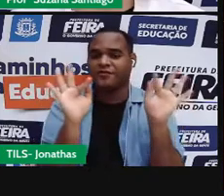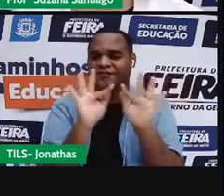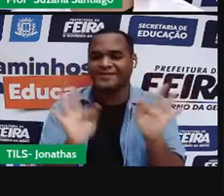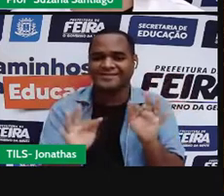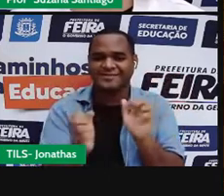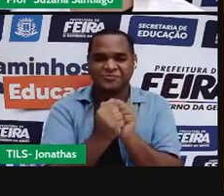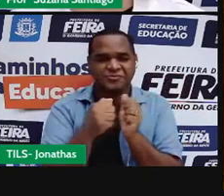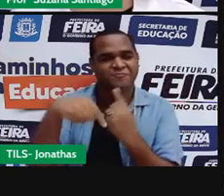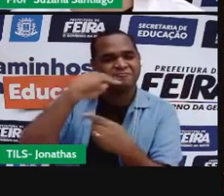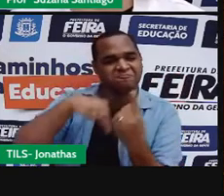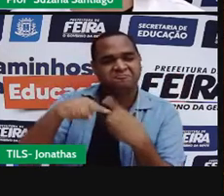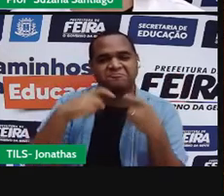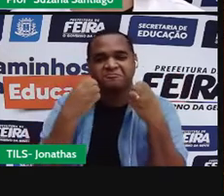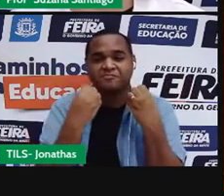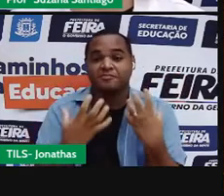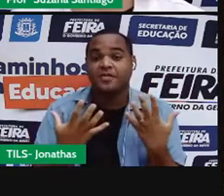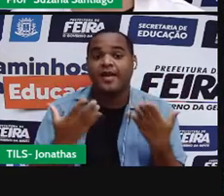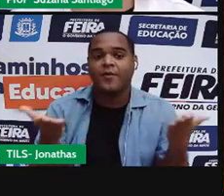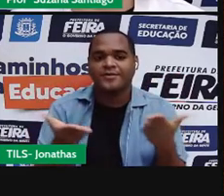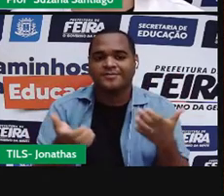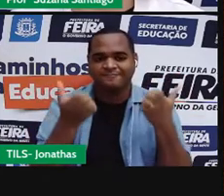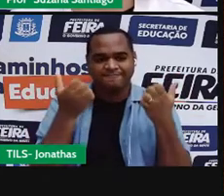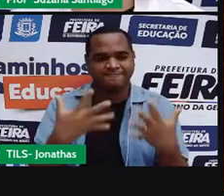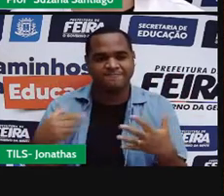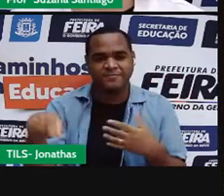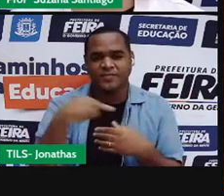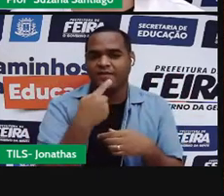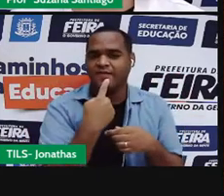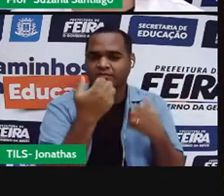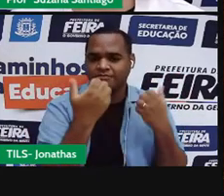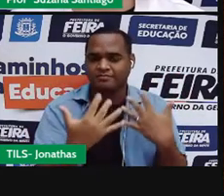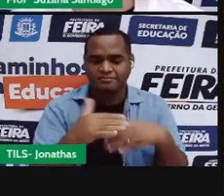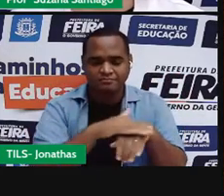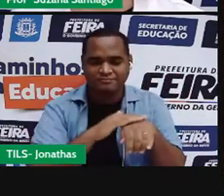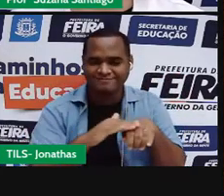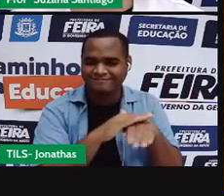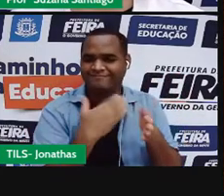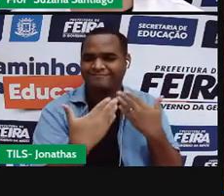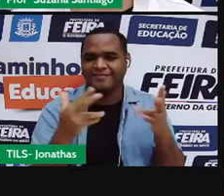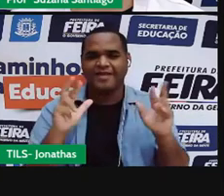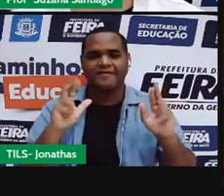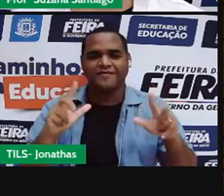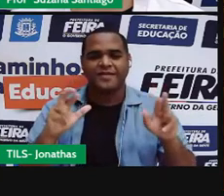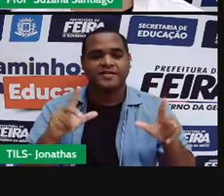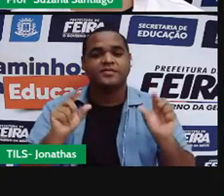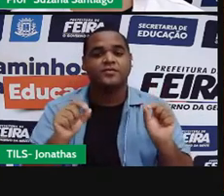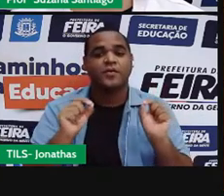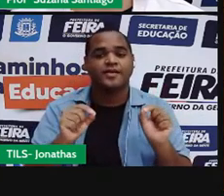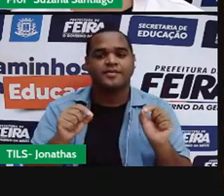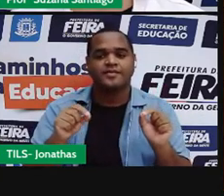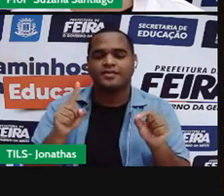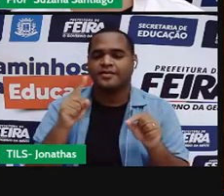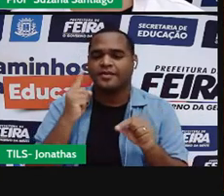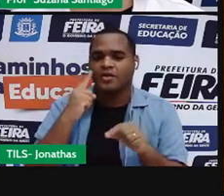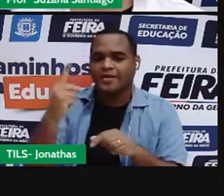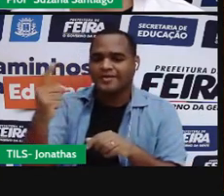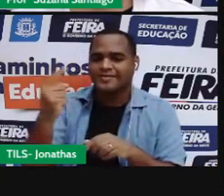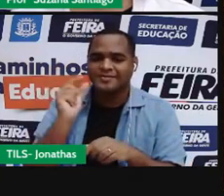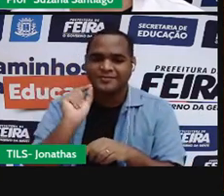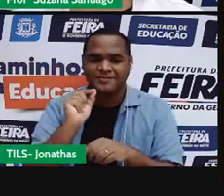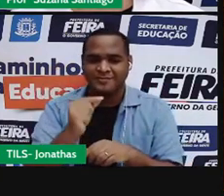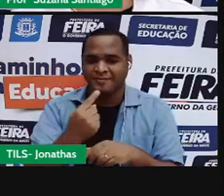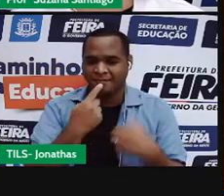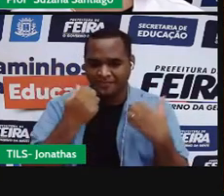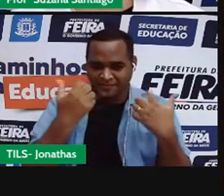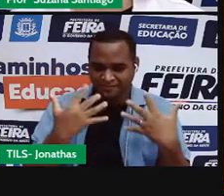aqui. E hoje, como eu já falei antes, né, vai ser uma aula diferente. E nós vamos falar sobre esse tema aqui que Pró. Suzana